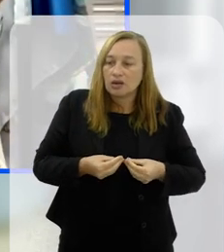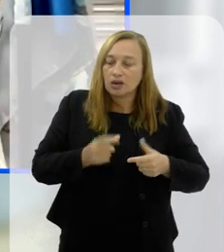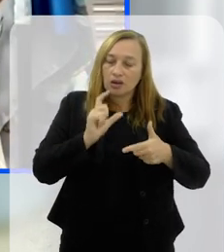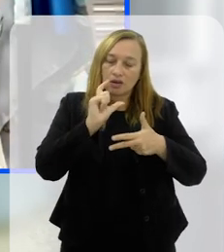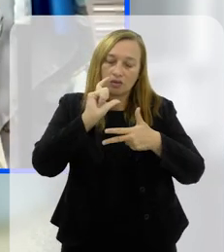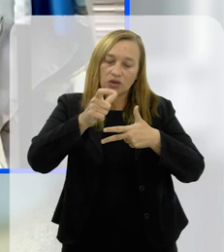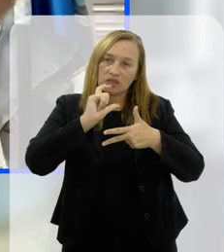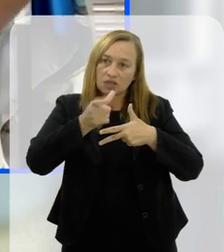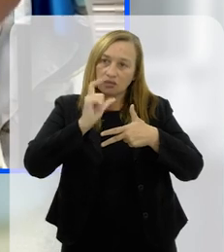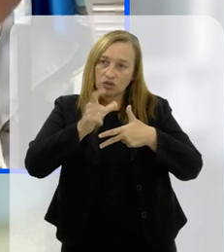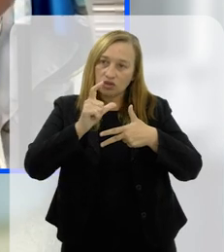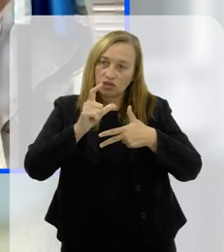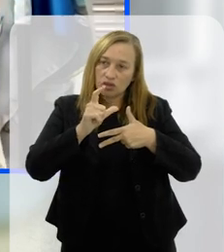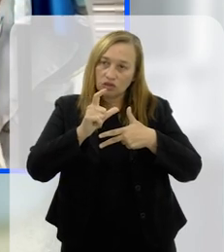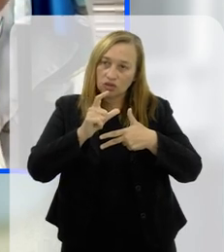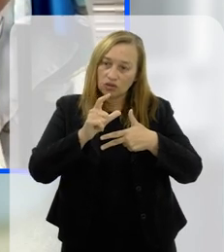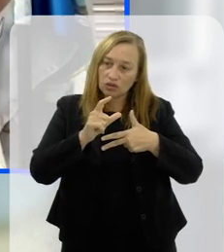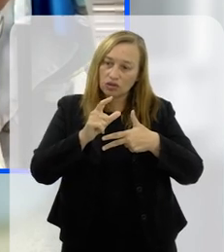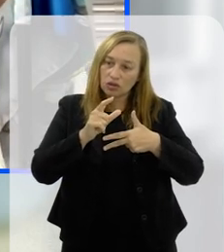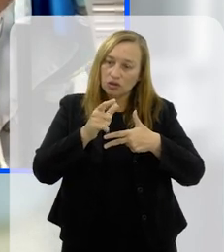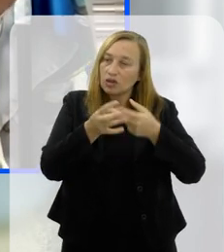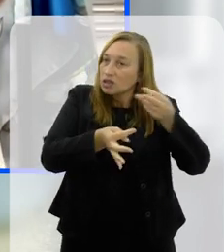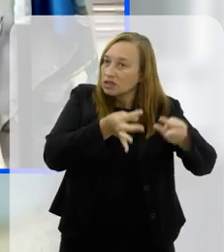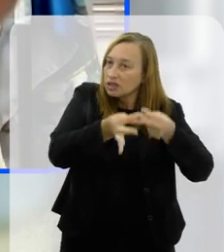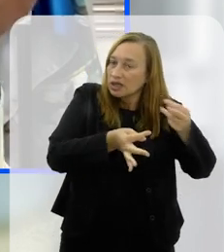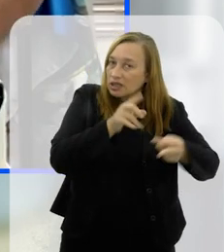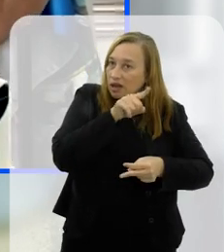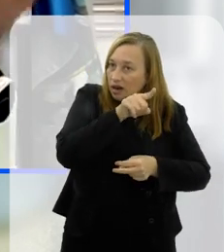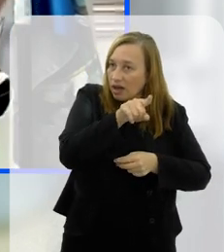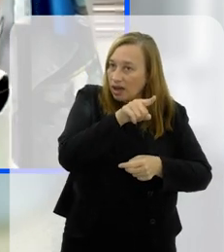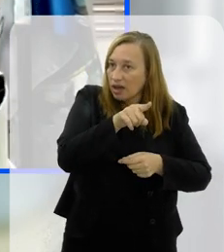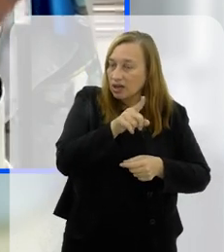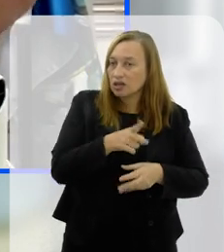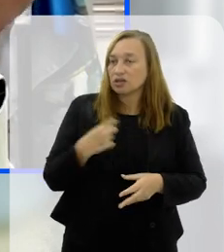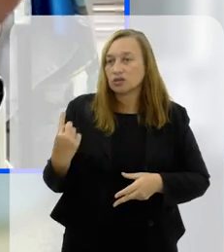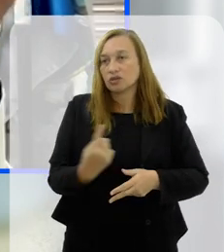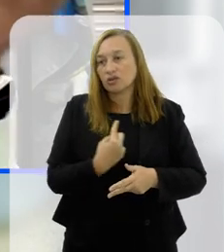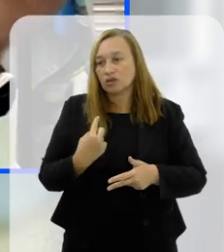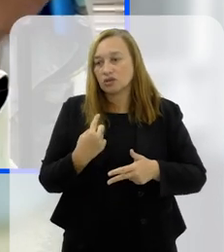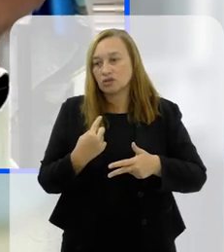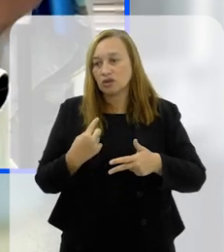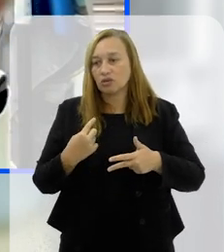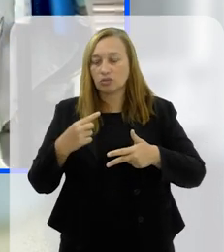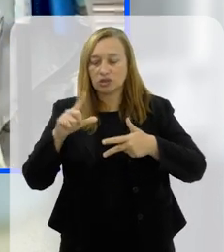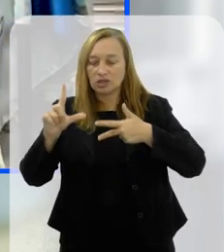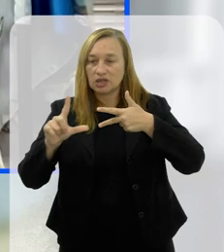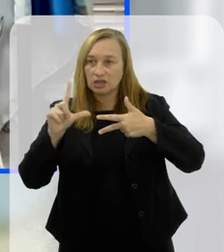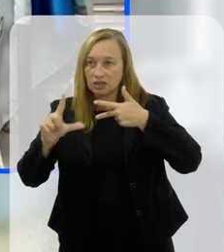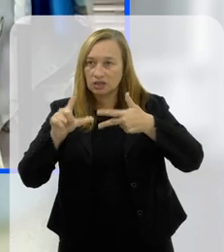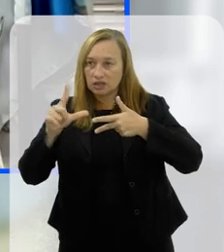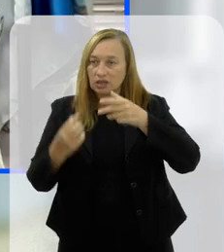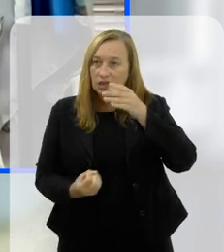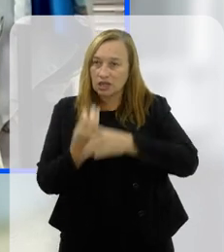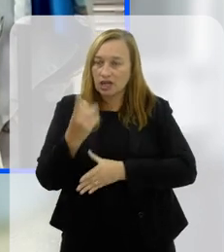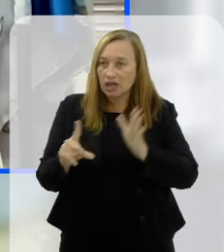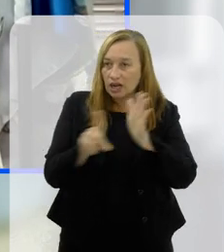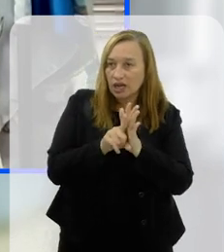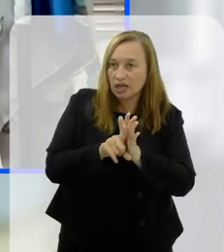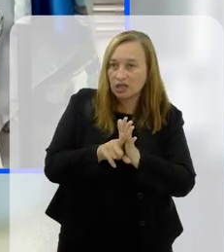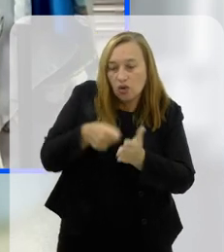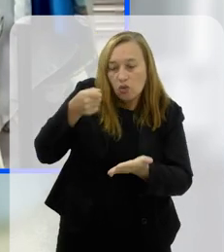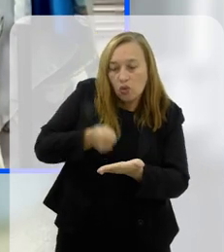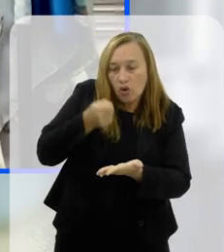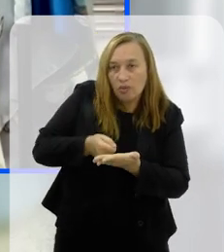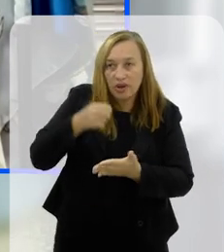Executivo e o Executivo que trata trata diretamente nós como nós somos parlamentar a gente cria leis e cobra e